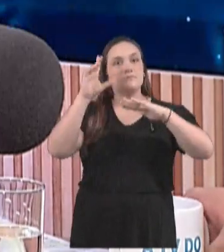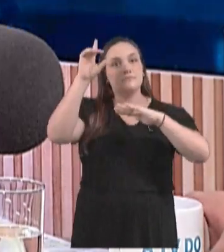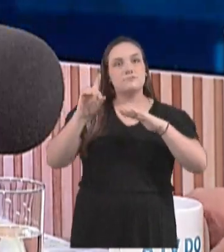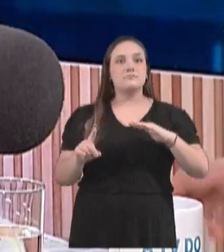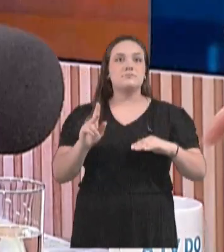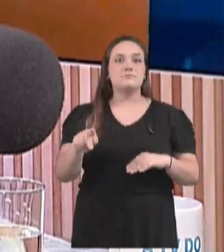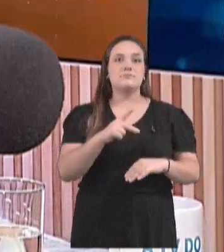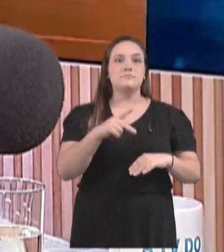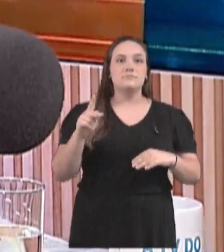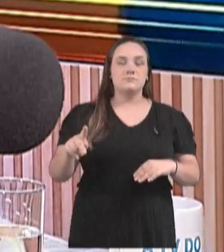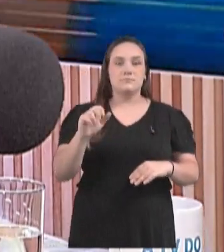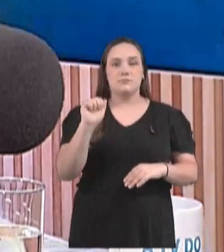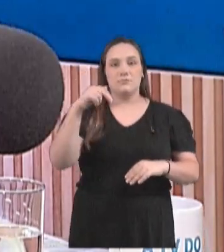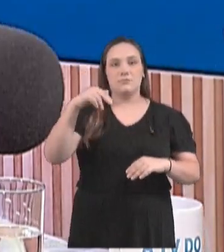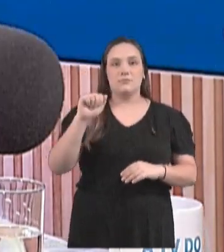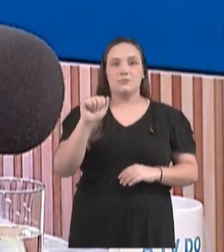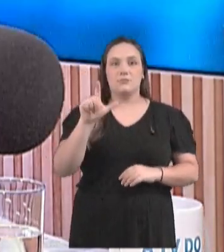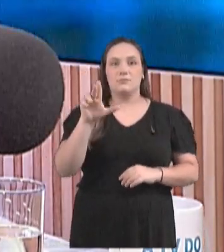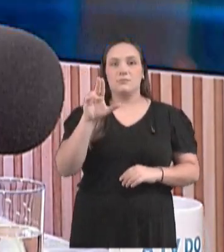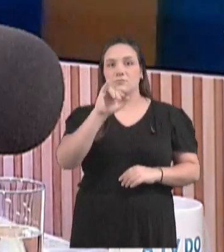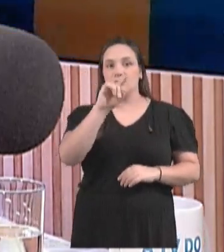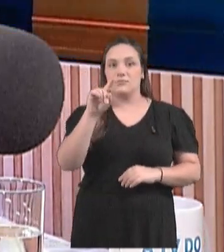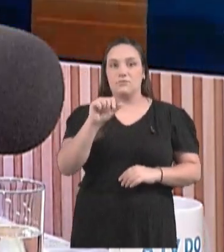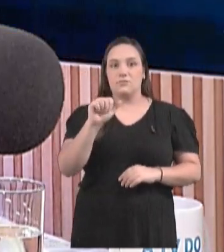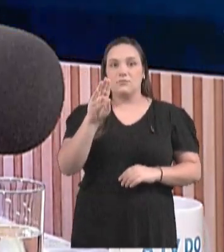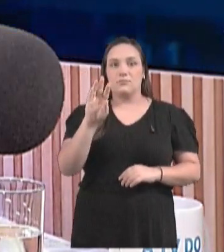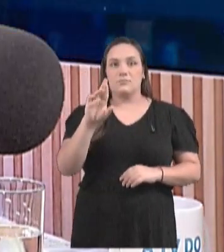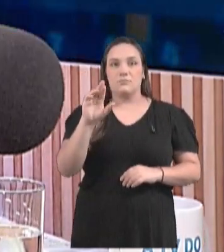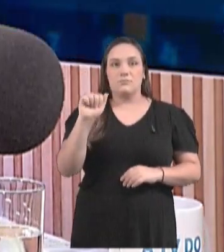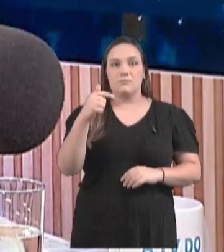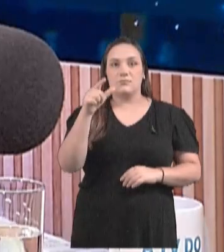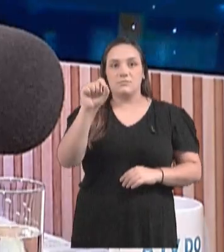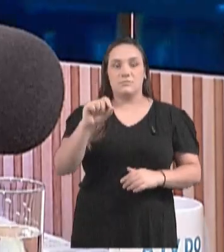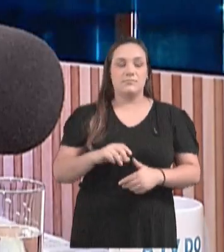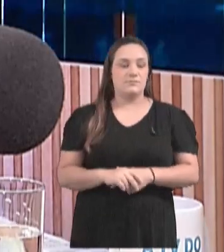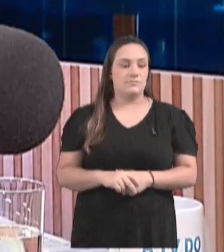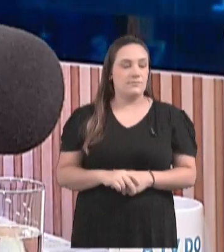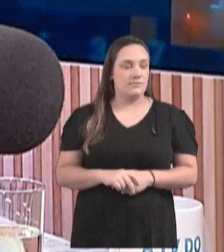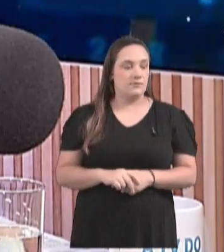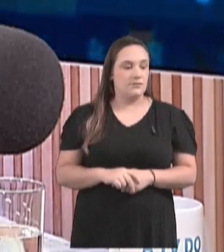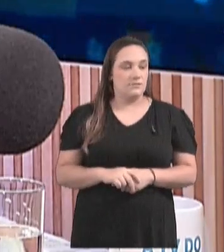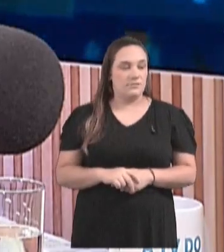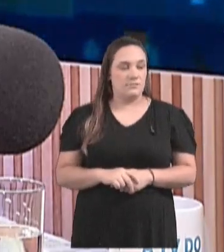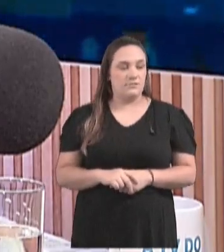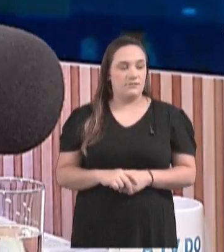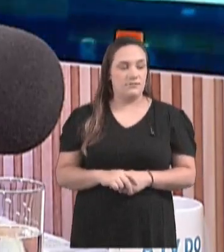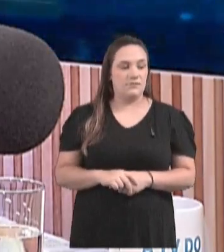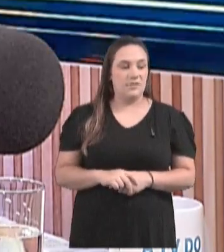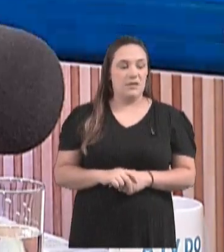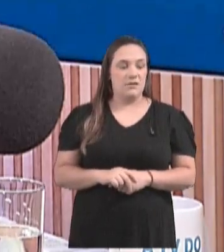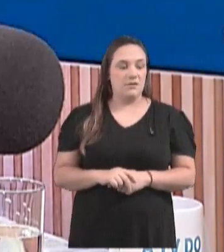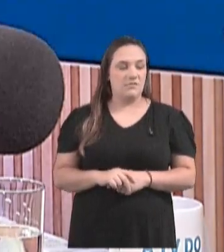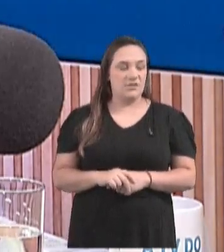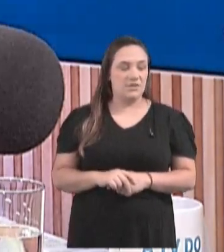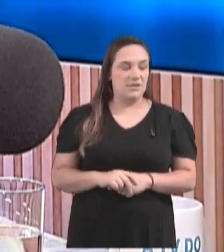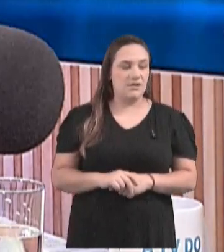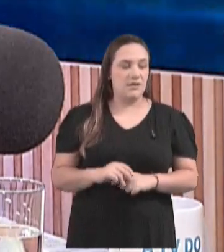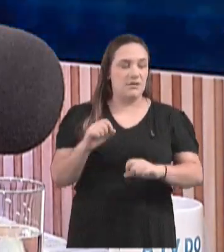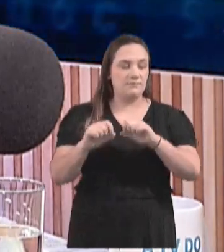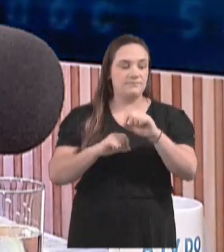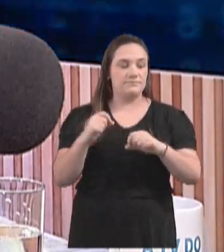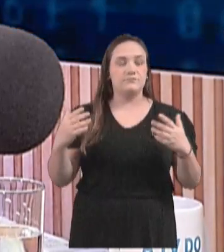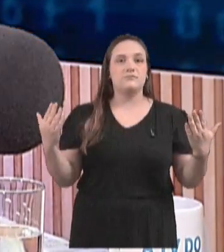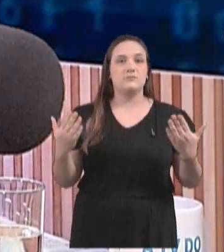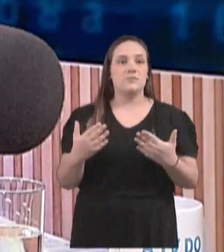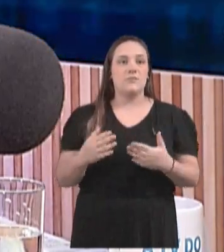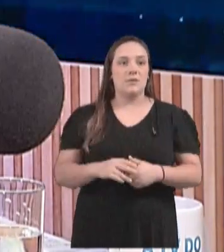a professora Ana Luísa Abrão. Então, ela vai explicar um pouquinho mais sobre como será essa primeira mesa, esse primeiro debate.